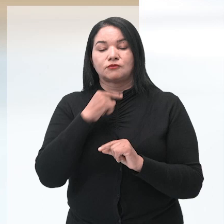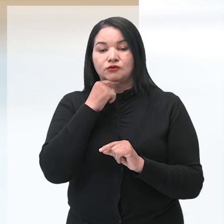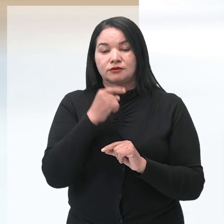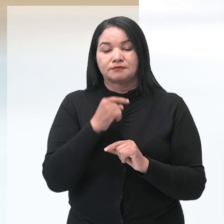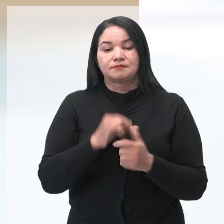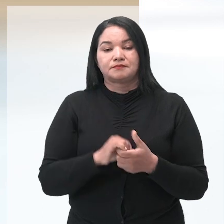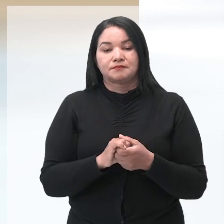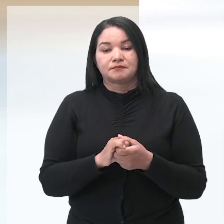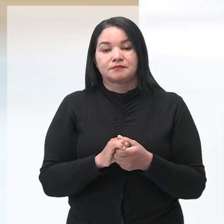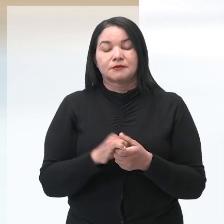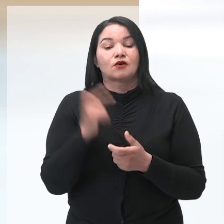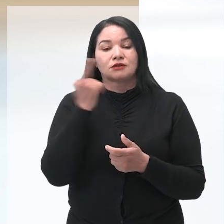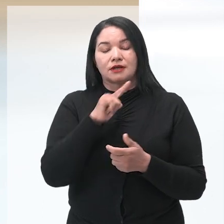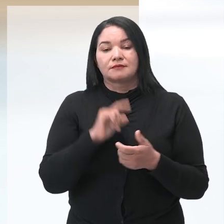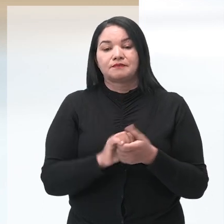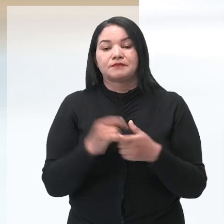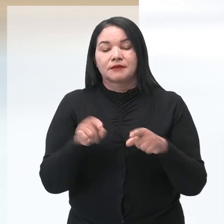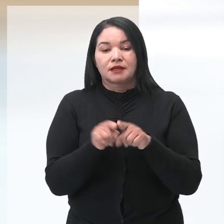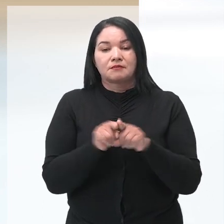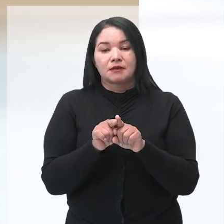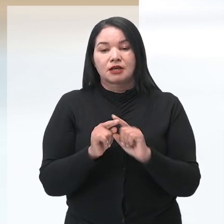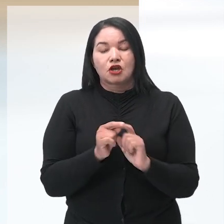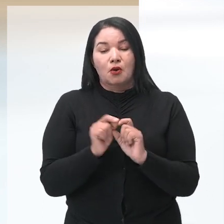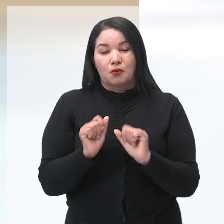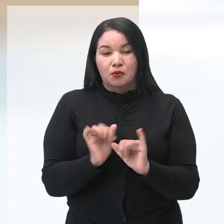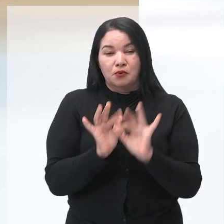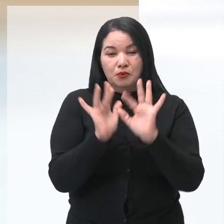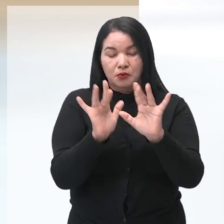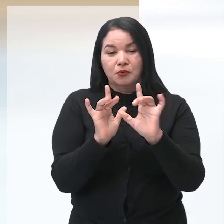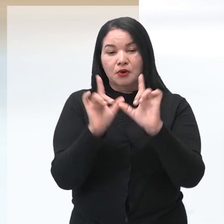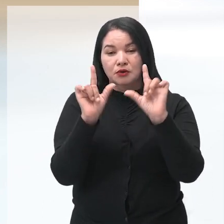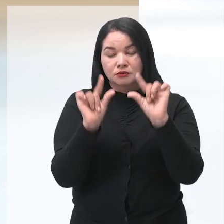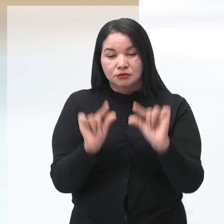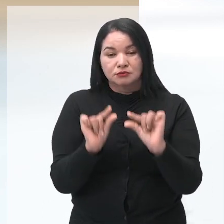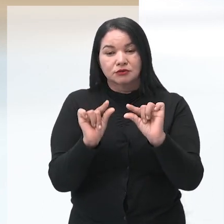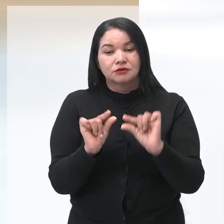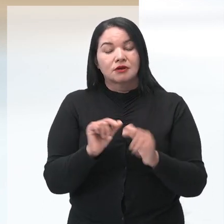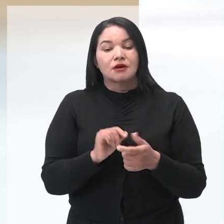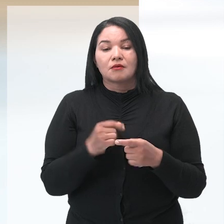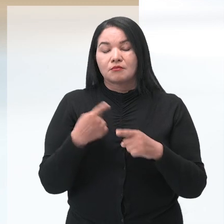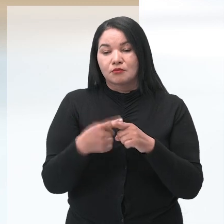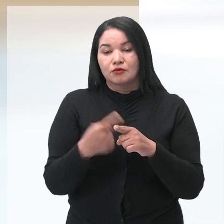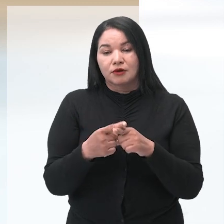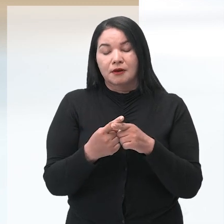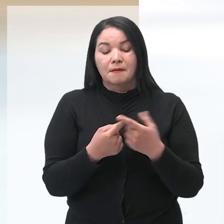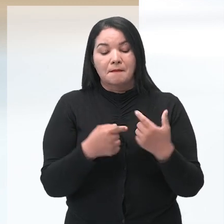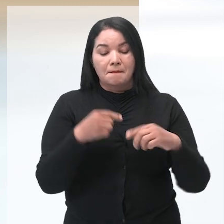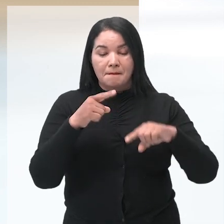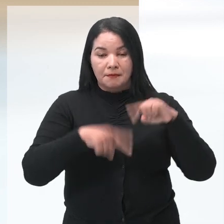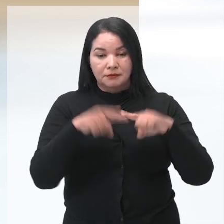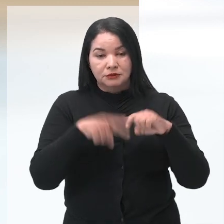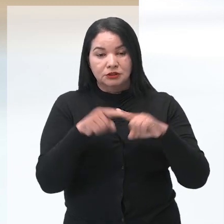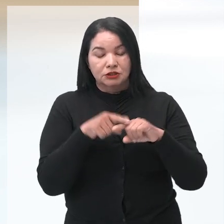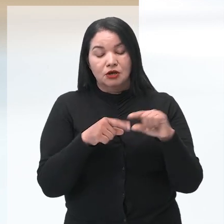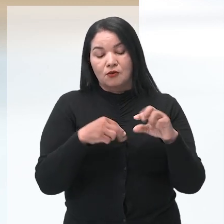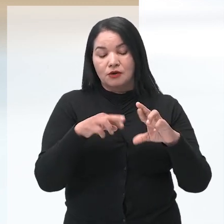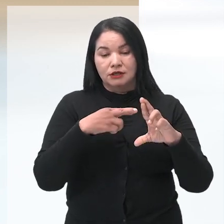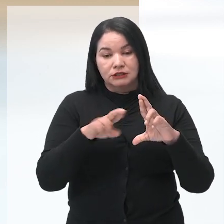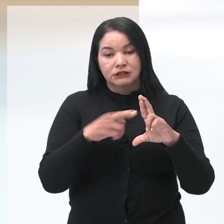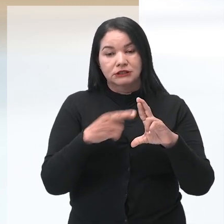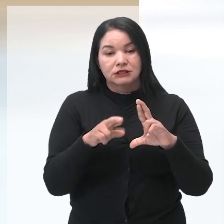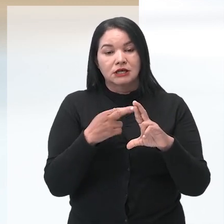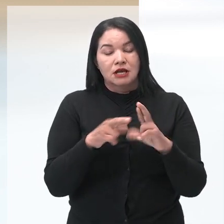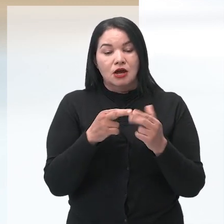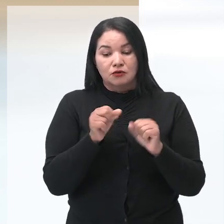A produção de novos produtos a partir desses materiais reciclados gera menos poluição